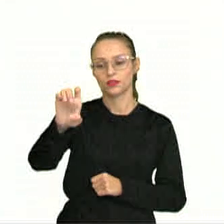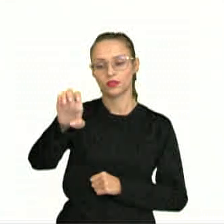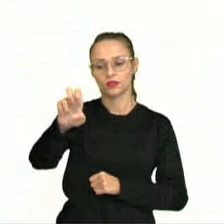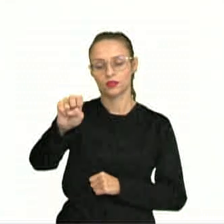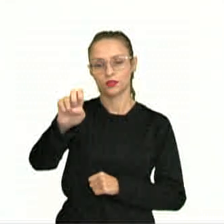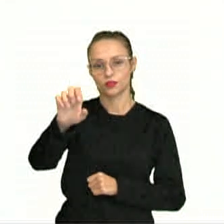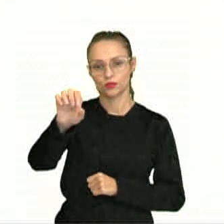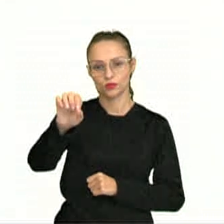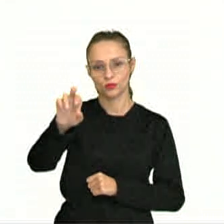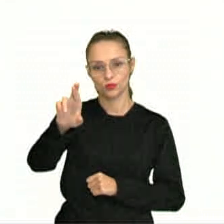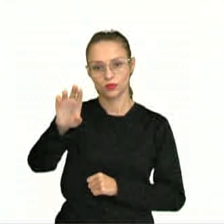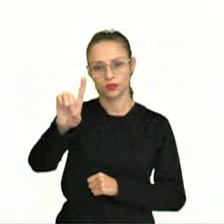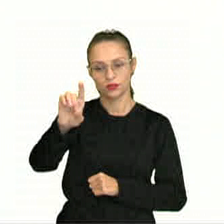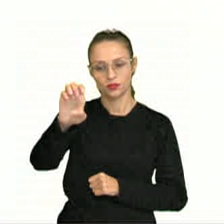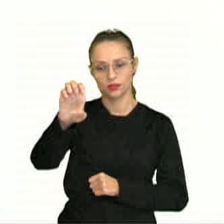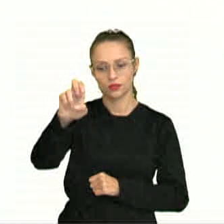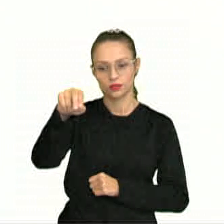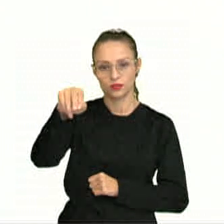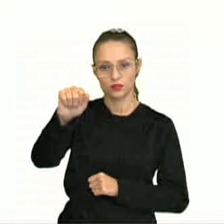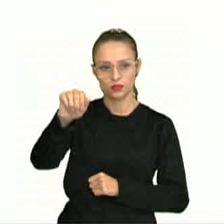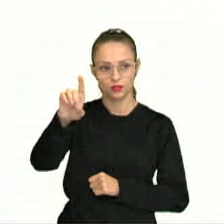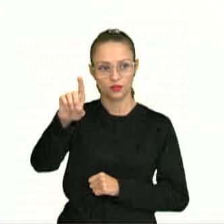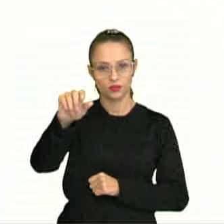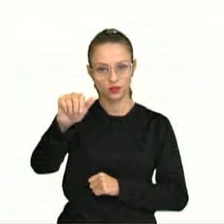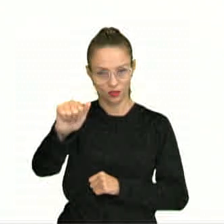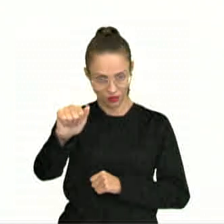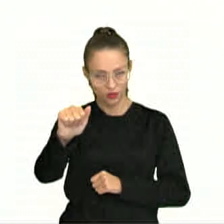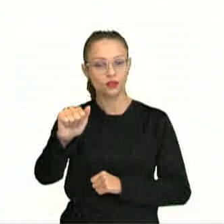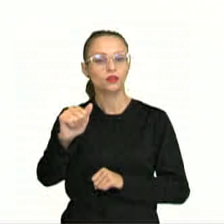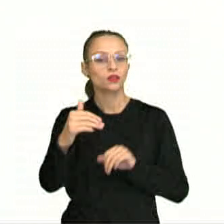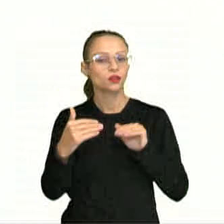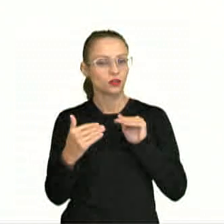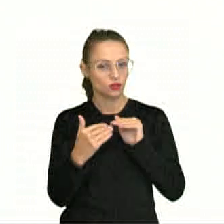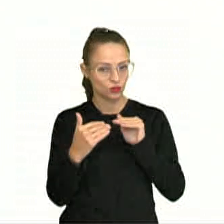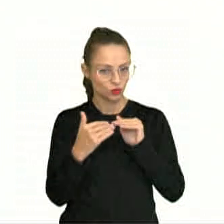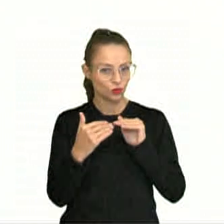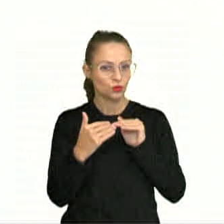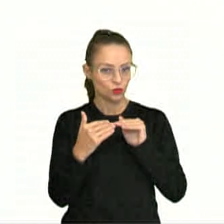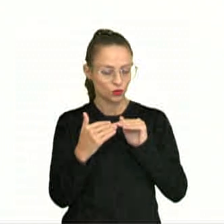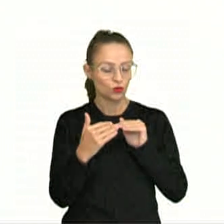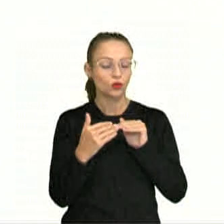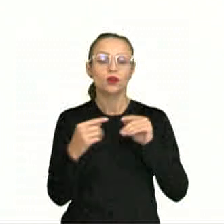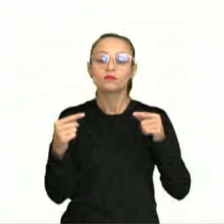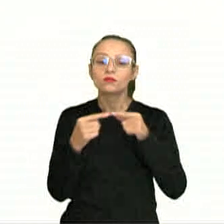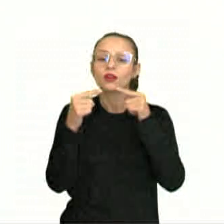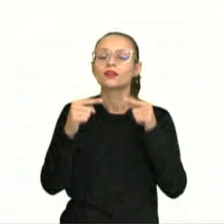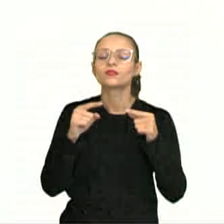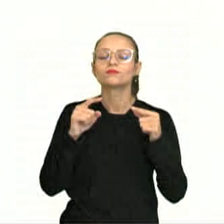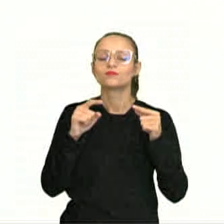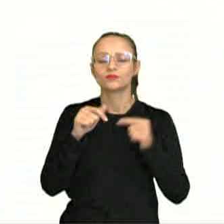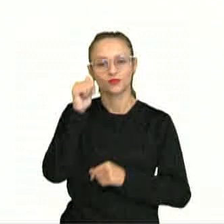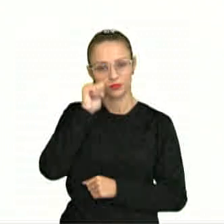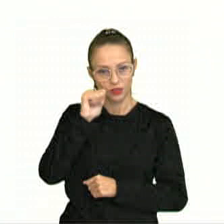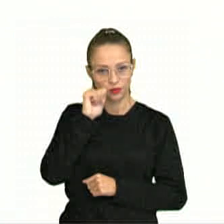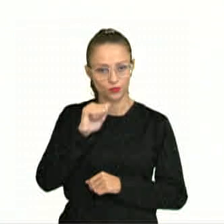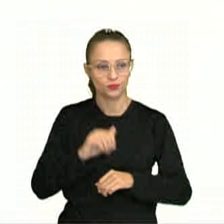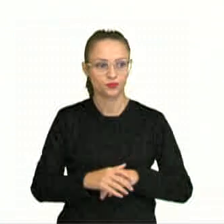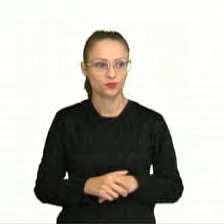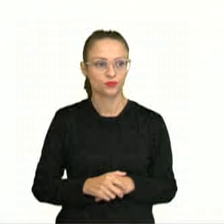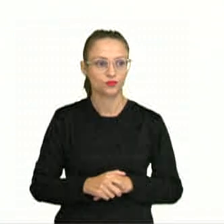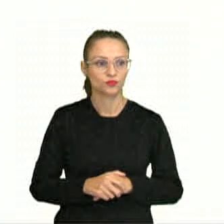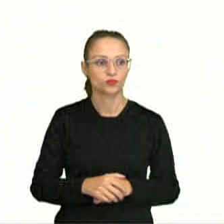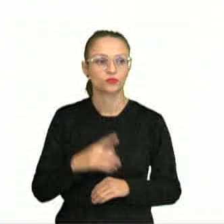desordenada. É habitação, sim? Concordo com habitação, feminino. E aqui,